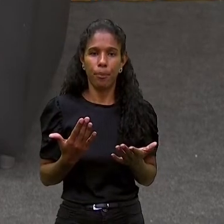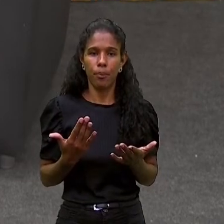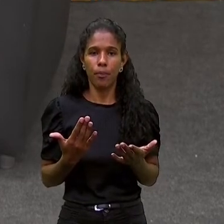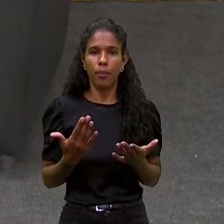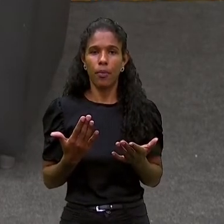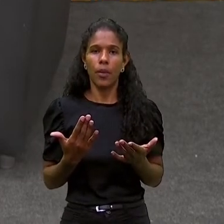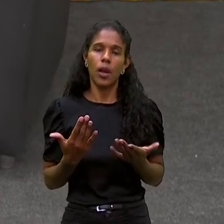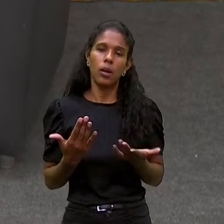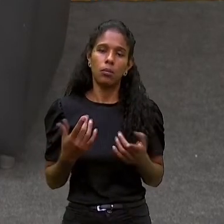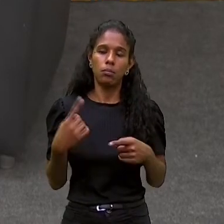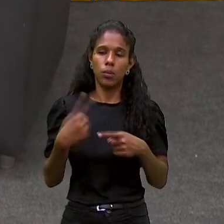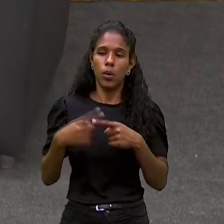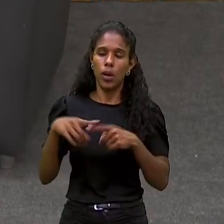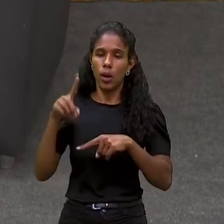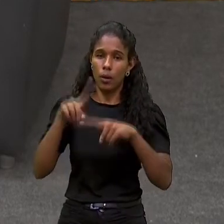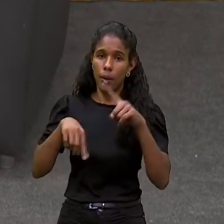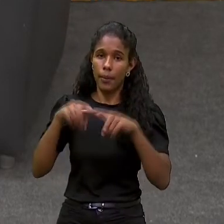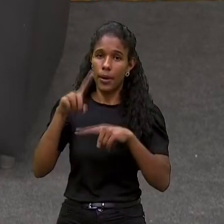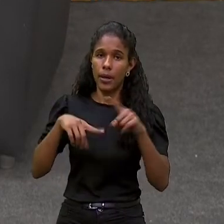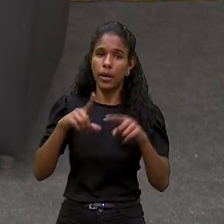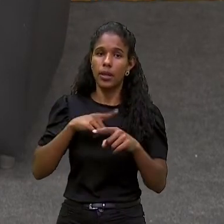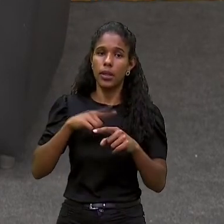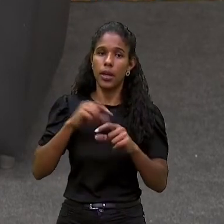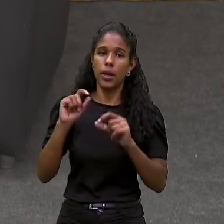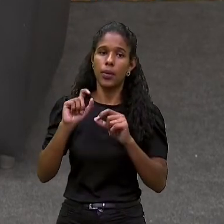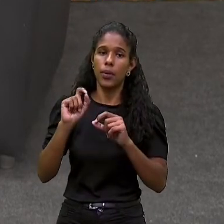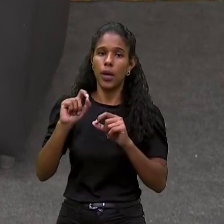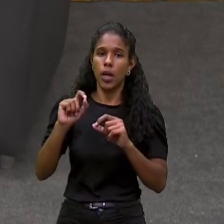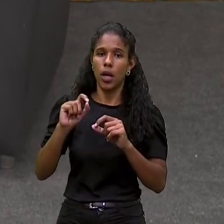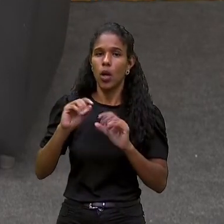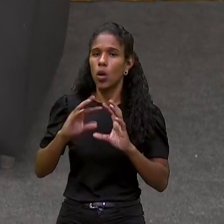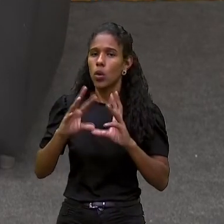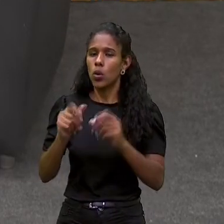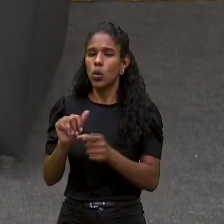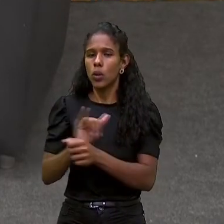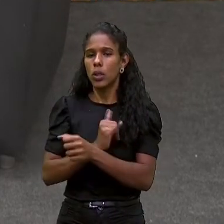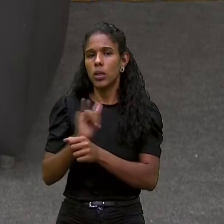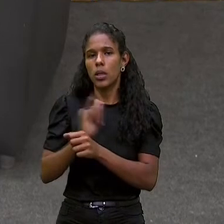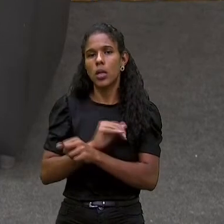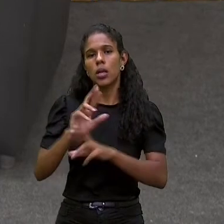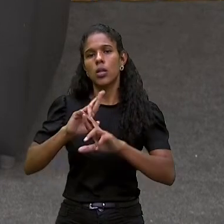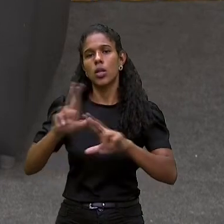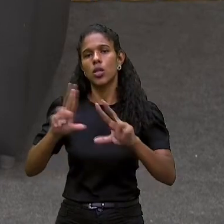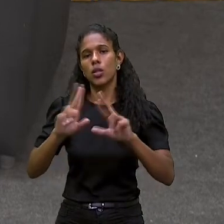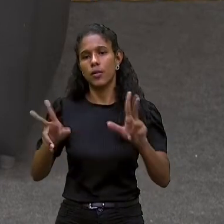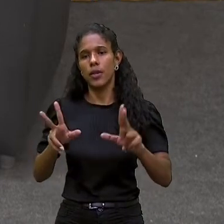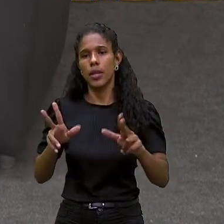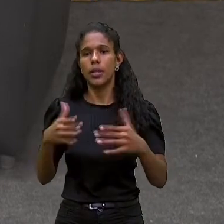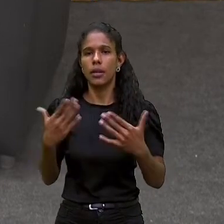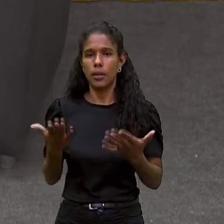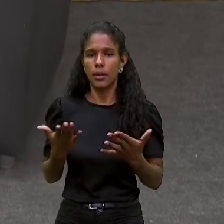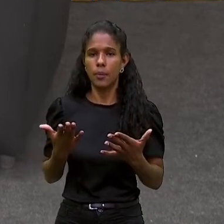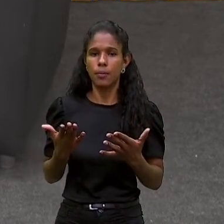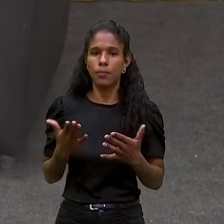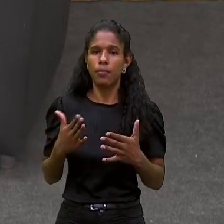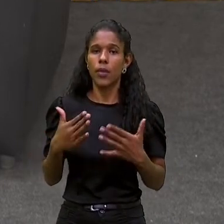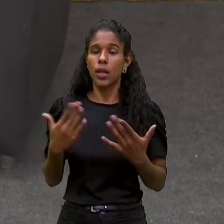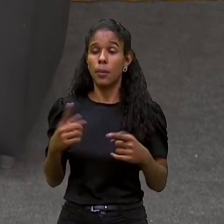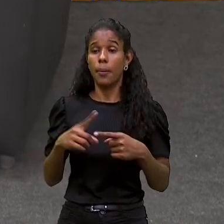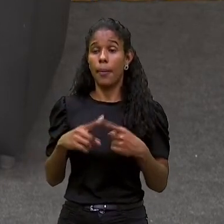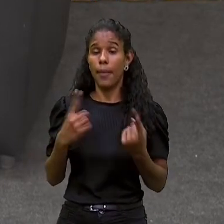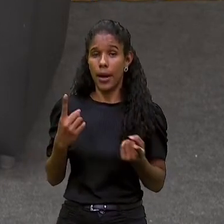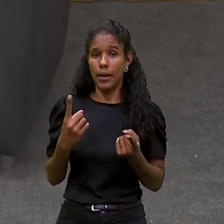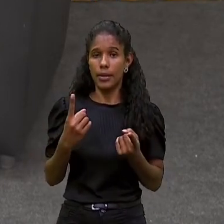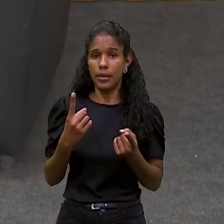iluminação diferente, não joga o brilho direto no olho, uma iluminação que não é tão direta, né? Mas em termos de